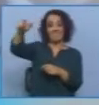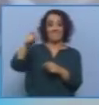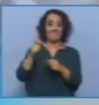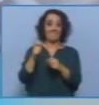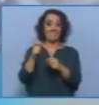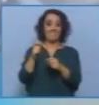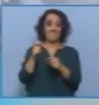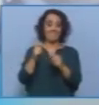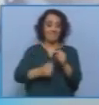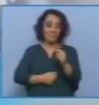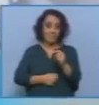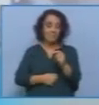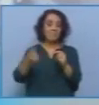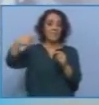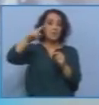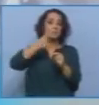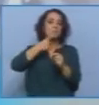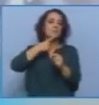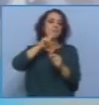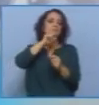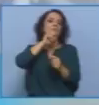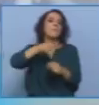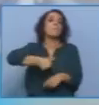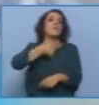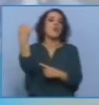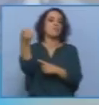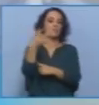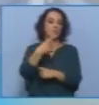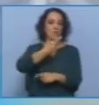a nós, eles entenderão melhor do que nós